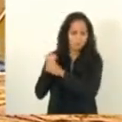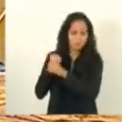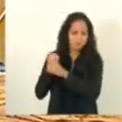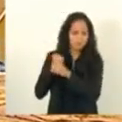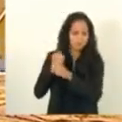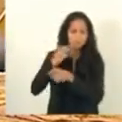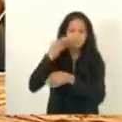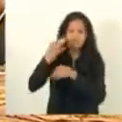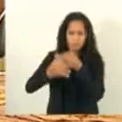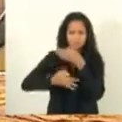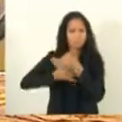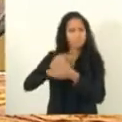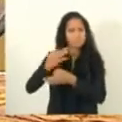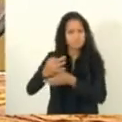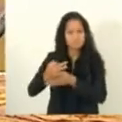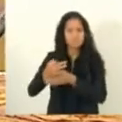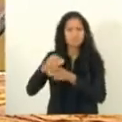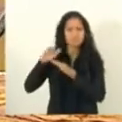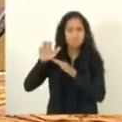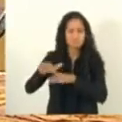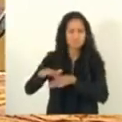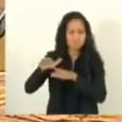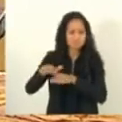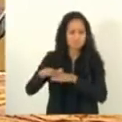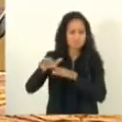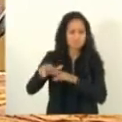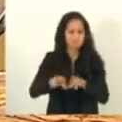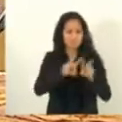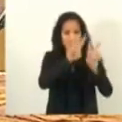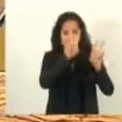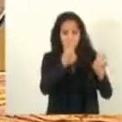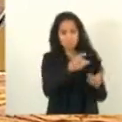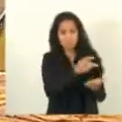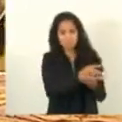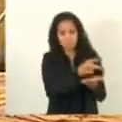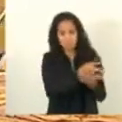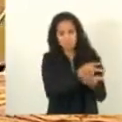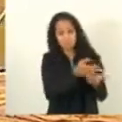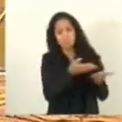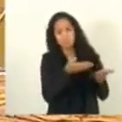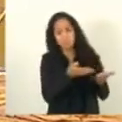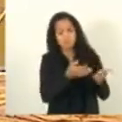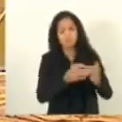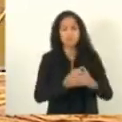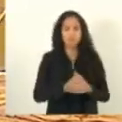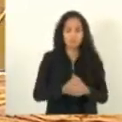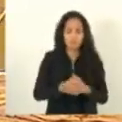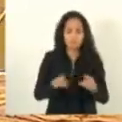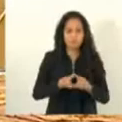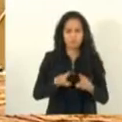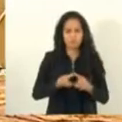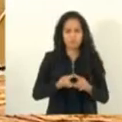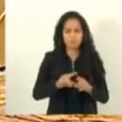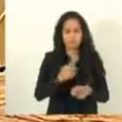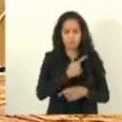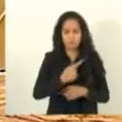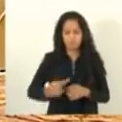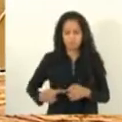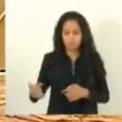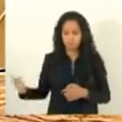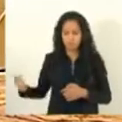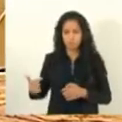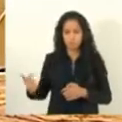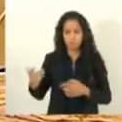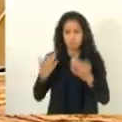de militância e de tratar deste tema. Aliás, fui vice-presidente da Frente